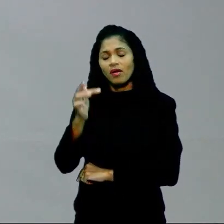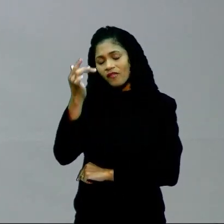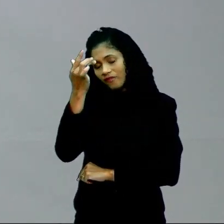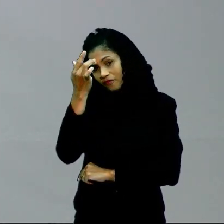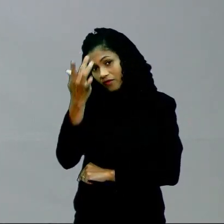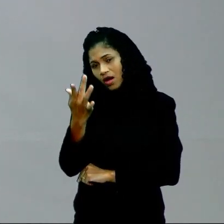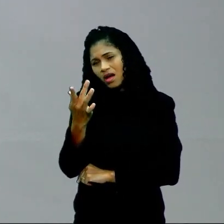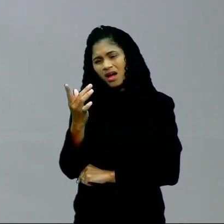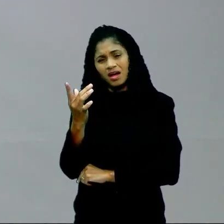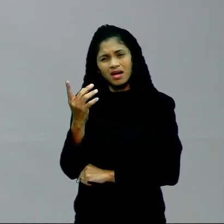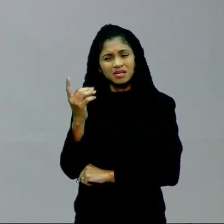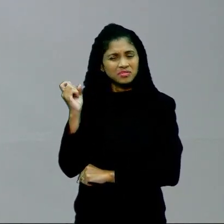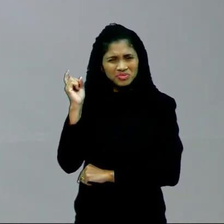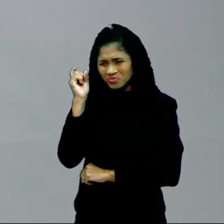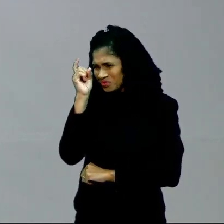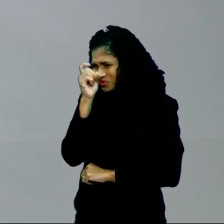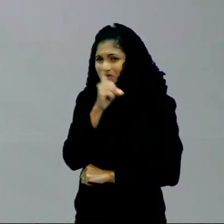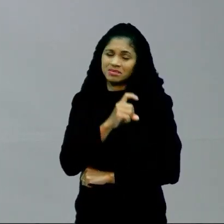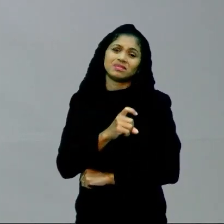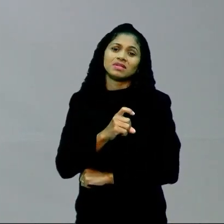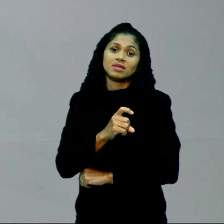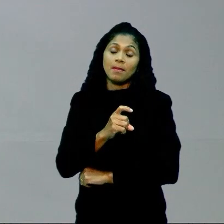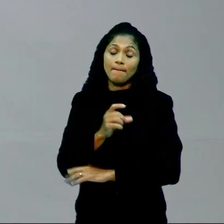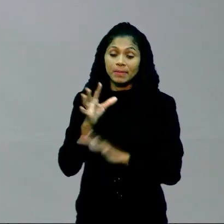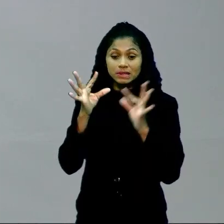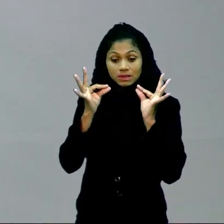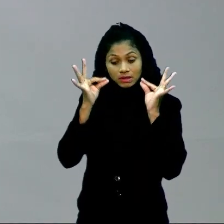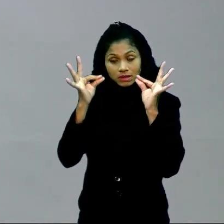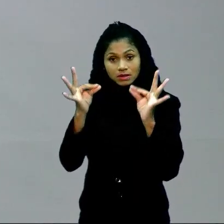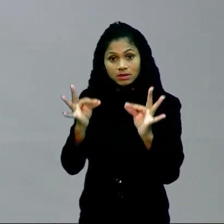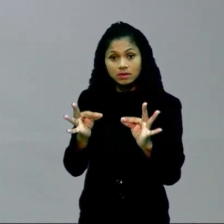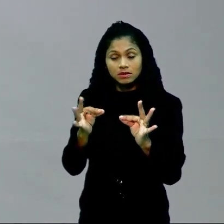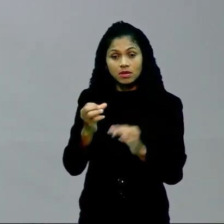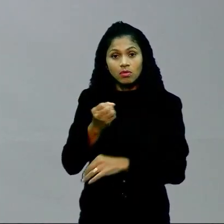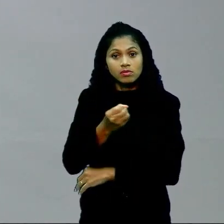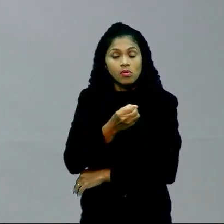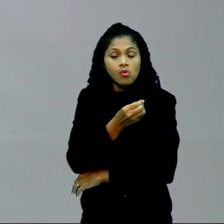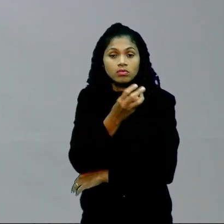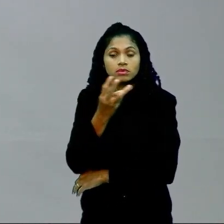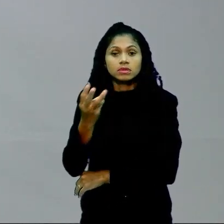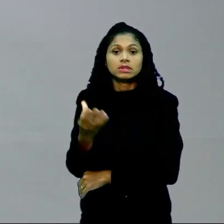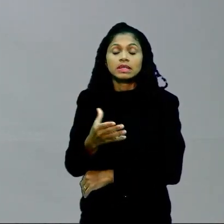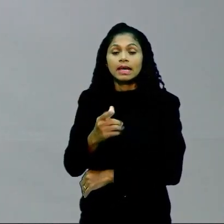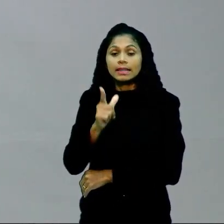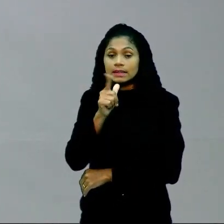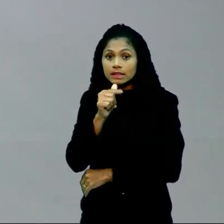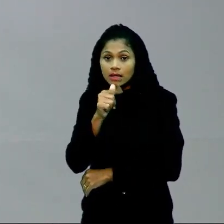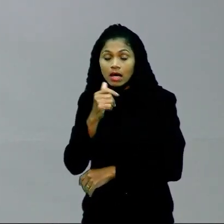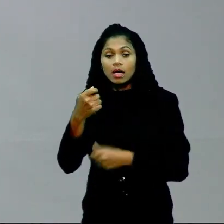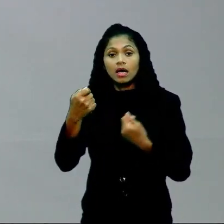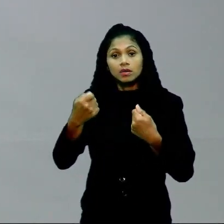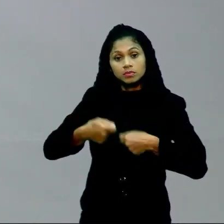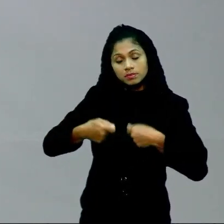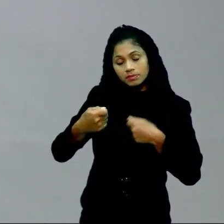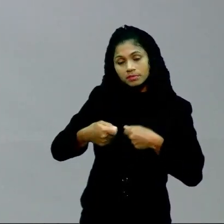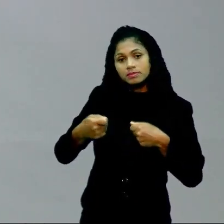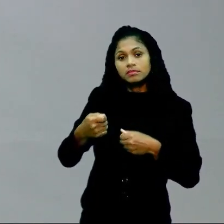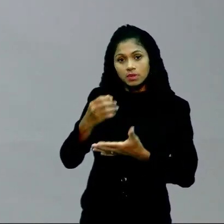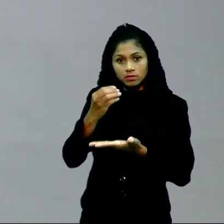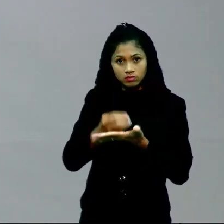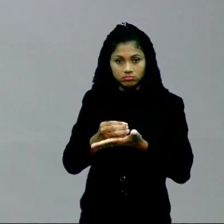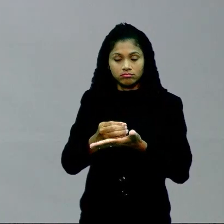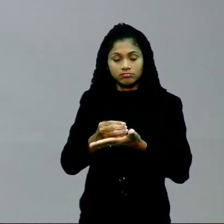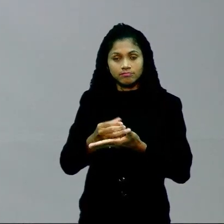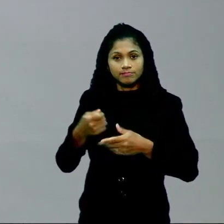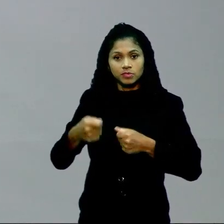só a gente ter que prestar atenção à quantidade de copos que ele vai ter que tomar. E aí, escolher a garrafa